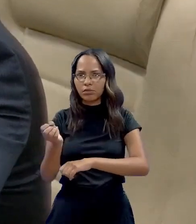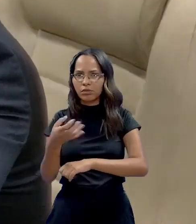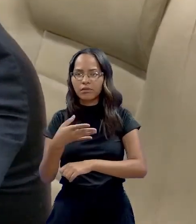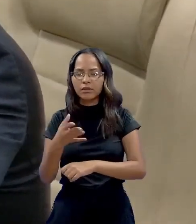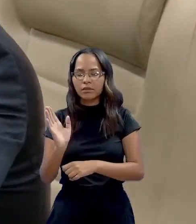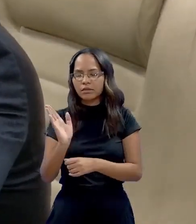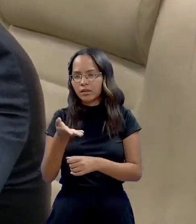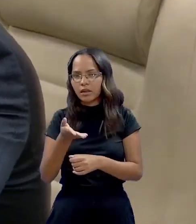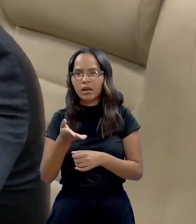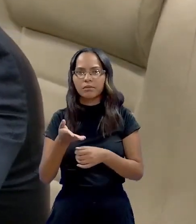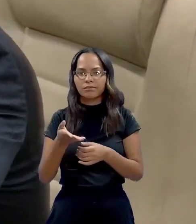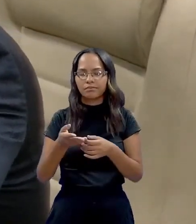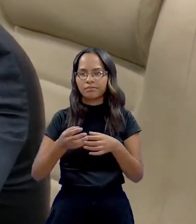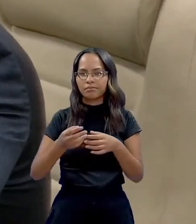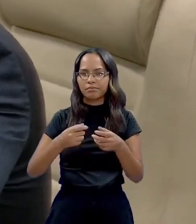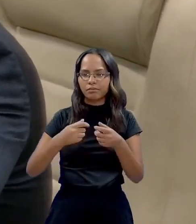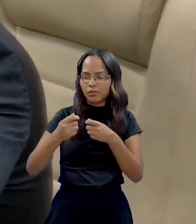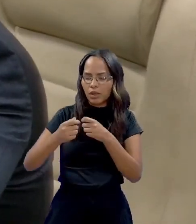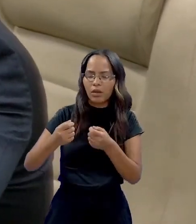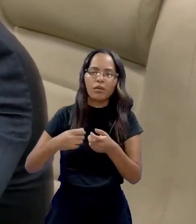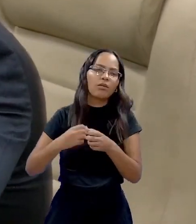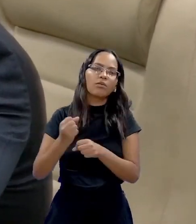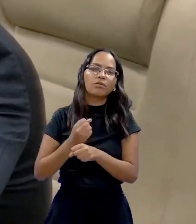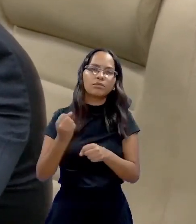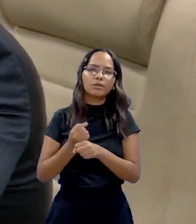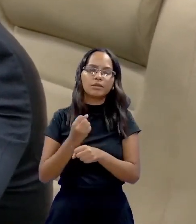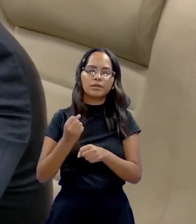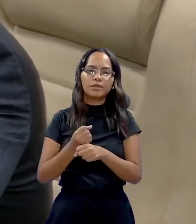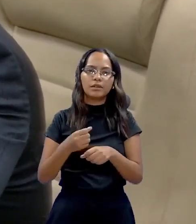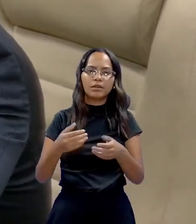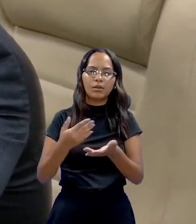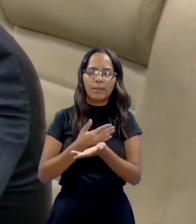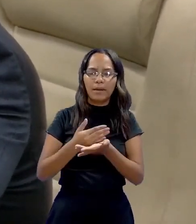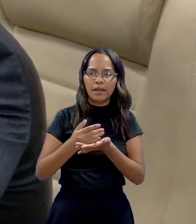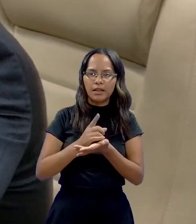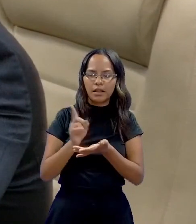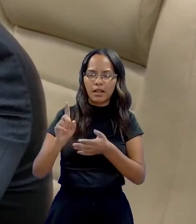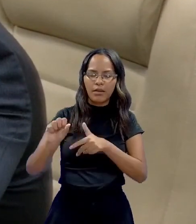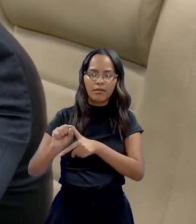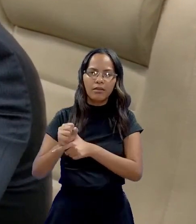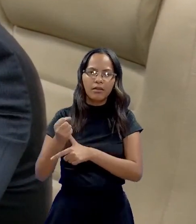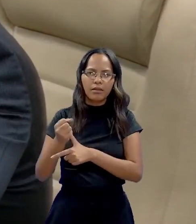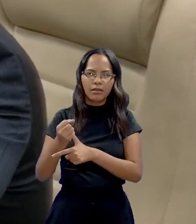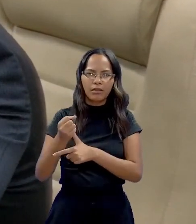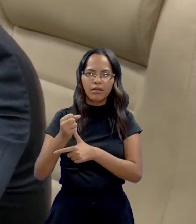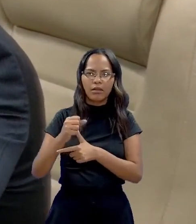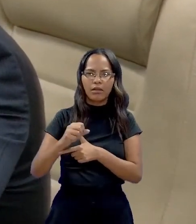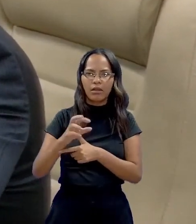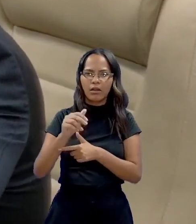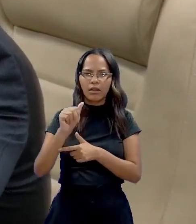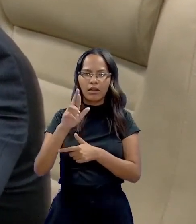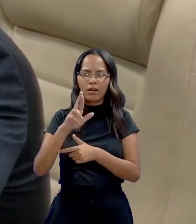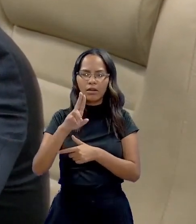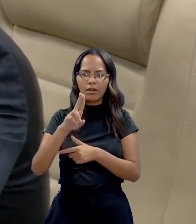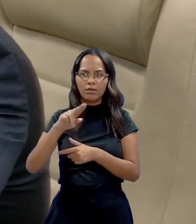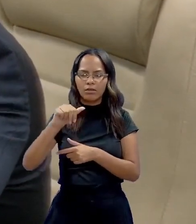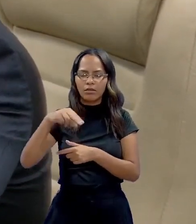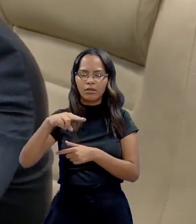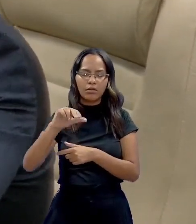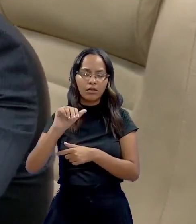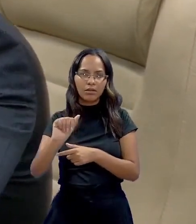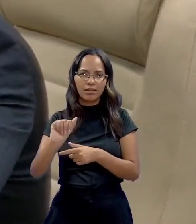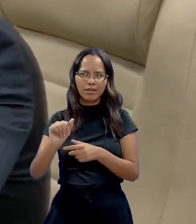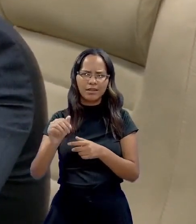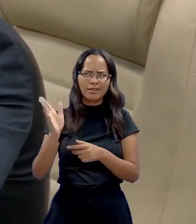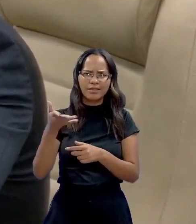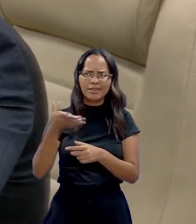concluído. E agora inicia ali a Avenida Aruanã, no conjunto Aruanã 2, a malha asfáltica que estava há anos danificada, vereador Joãozinho, que necessitava